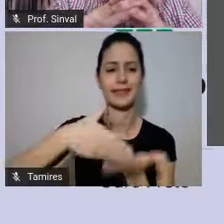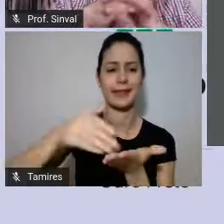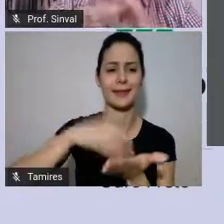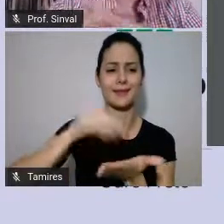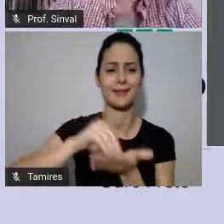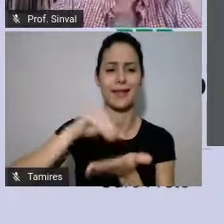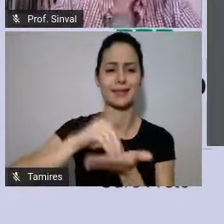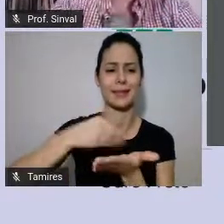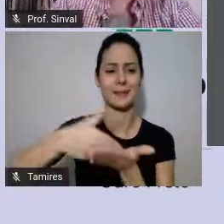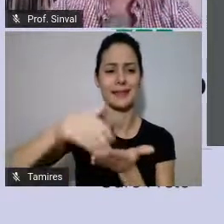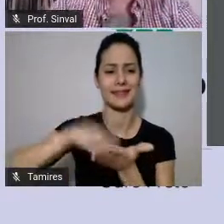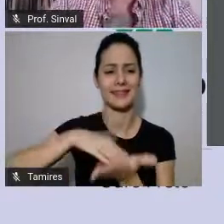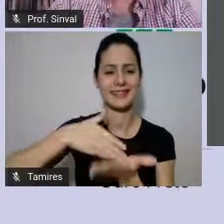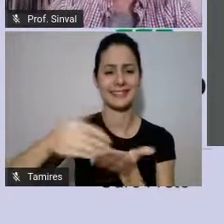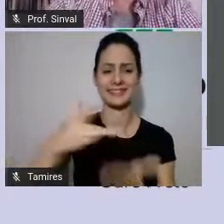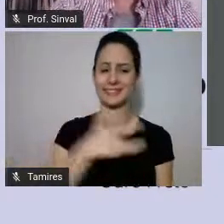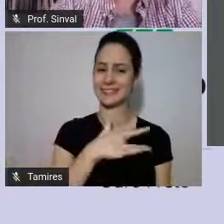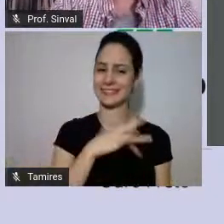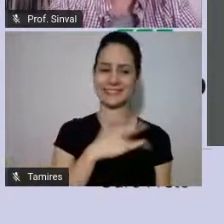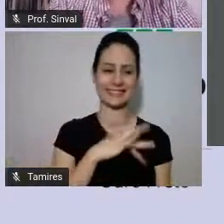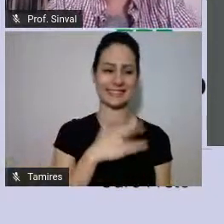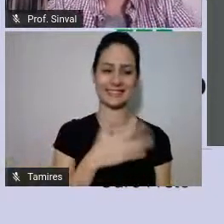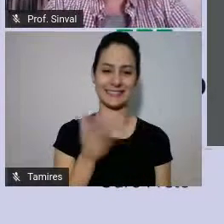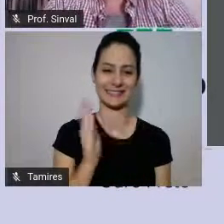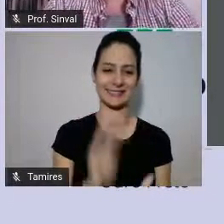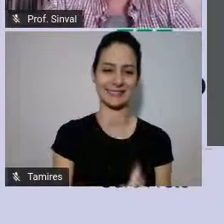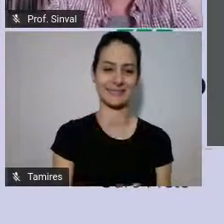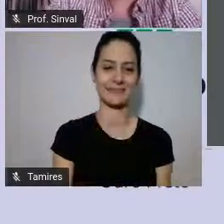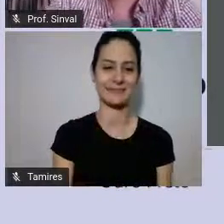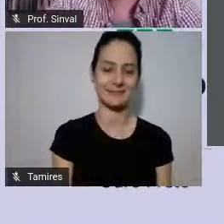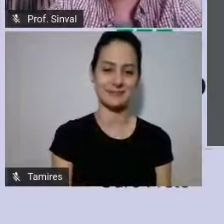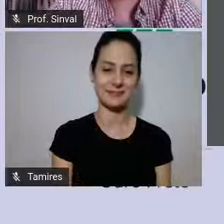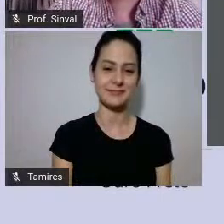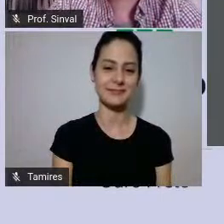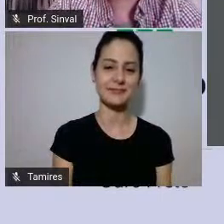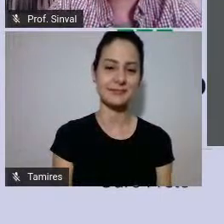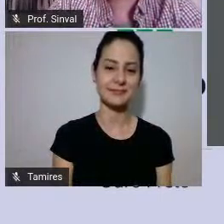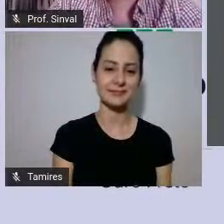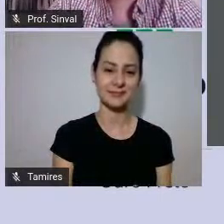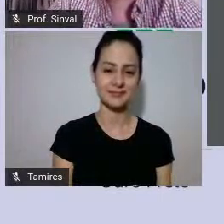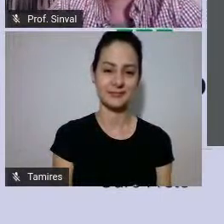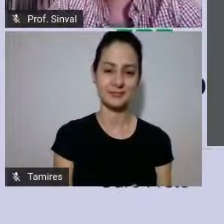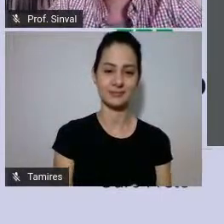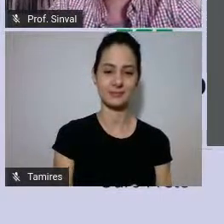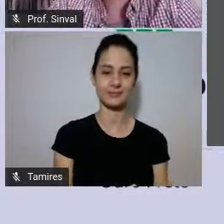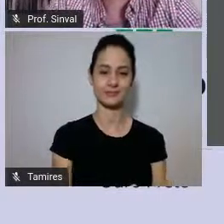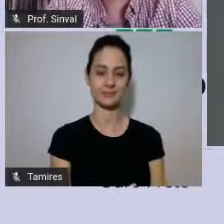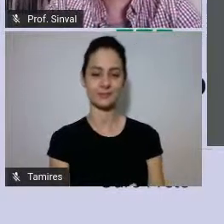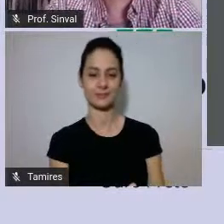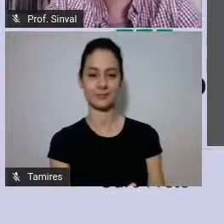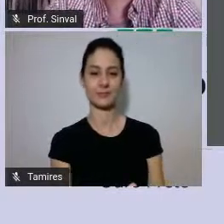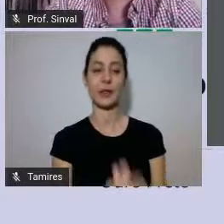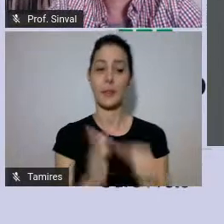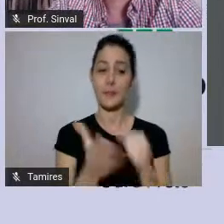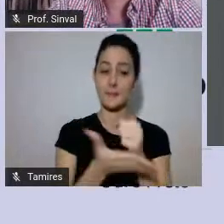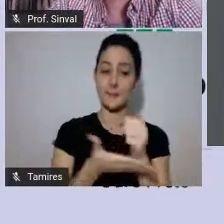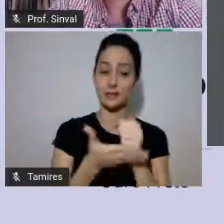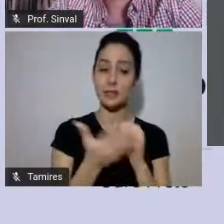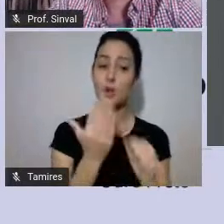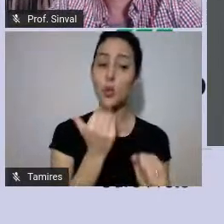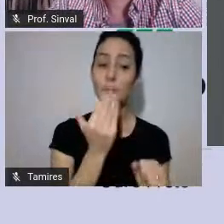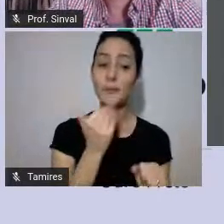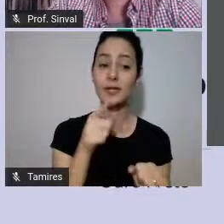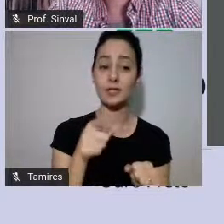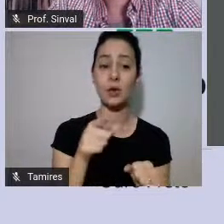Dá até dó do tadinho. Pode passar. Né? A base da alimentação reconhecida por ele é